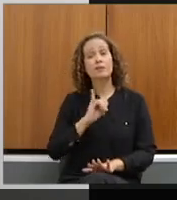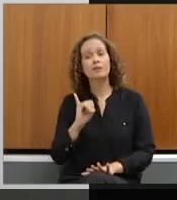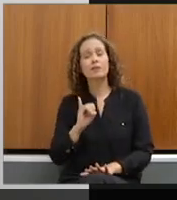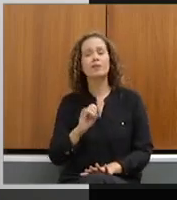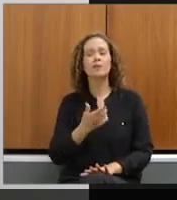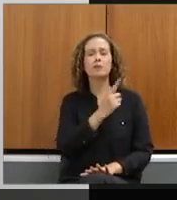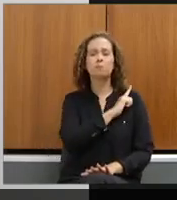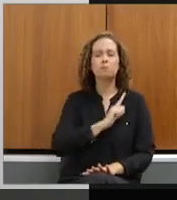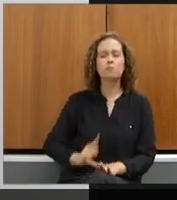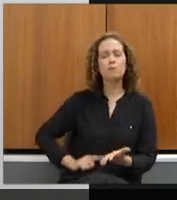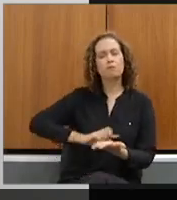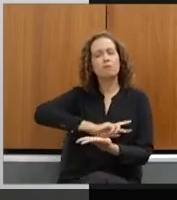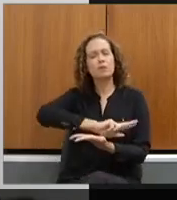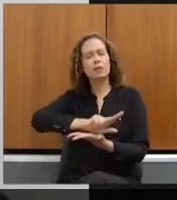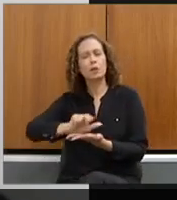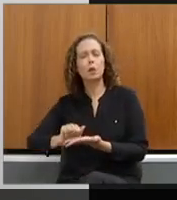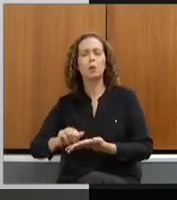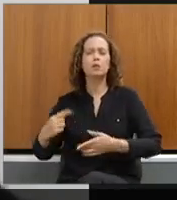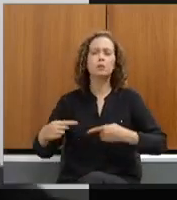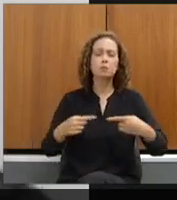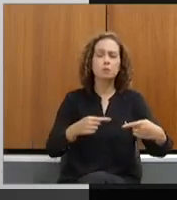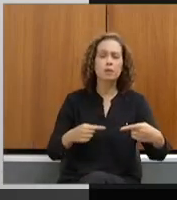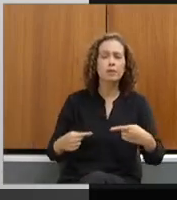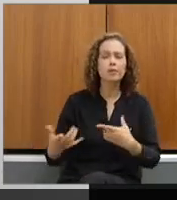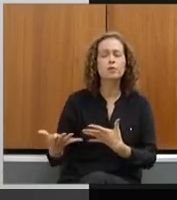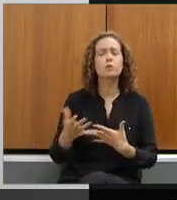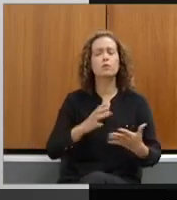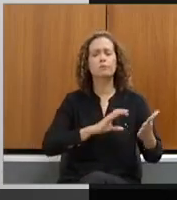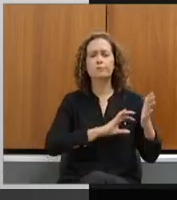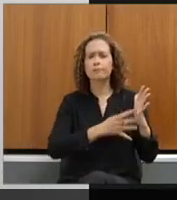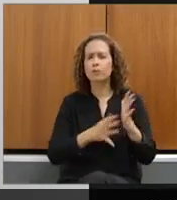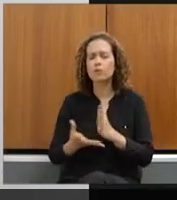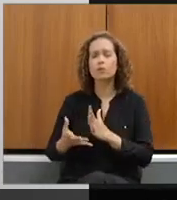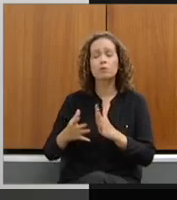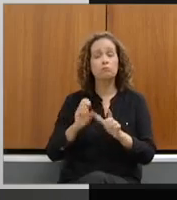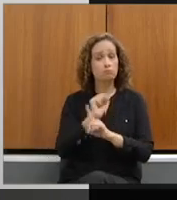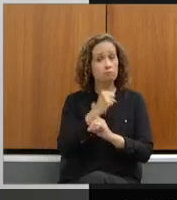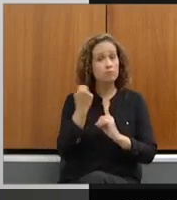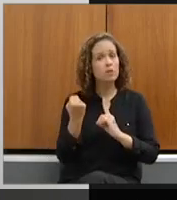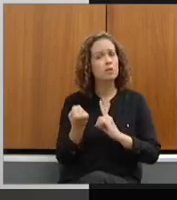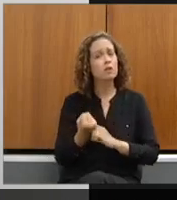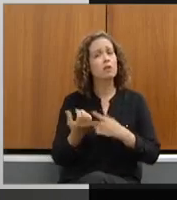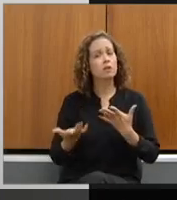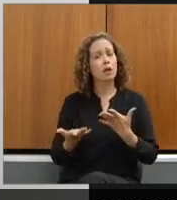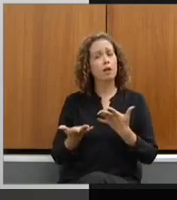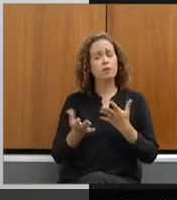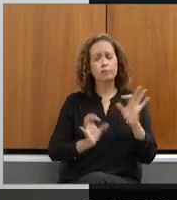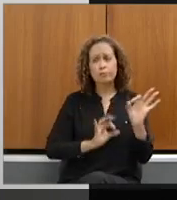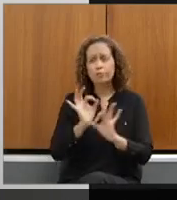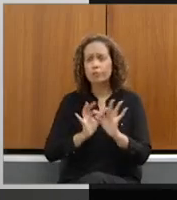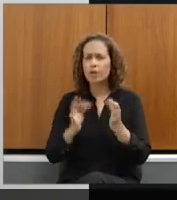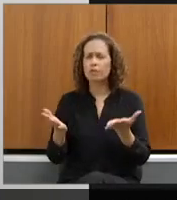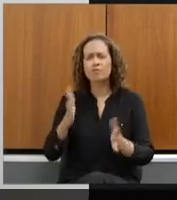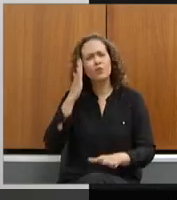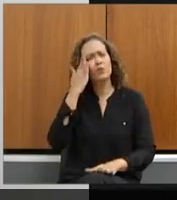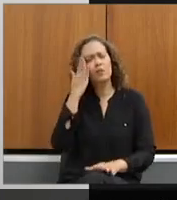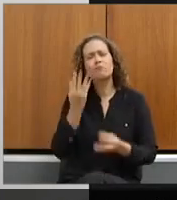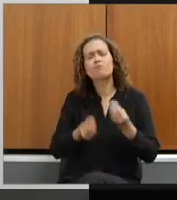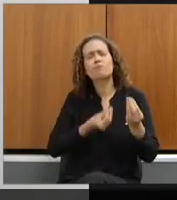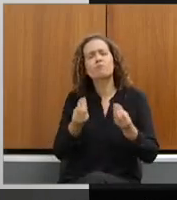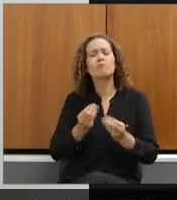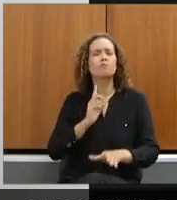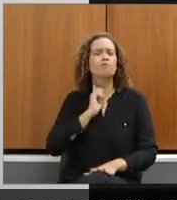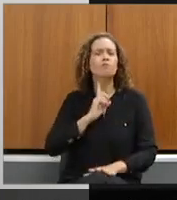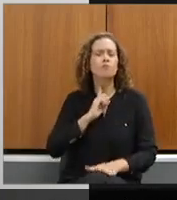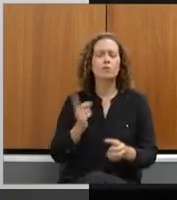governadores parlamentares partidos sociedade se mobilizar eu não entendo como Minas Gerais não se